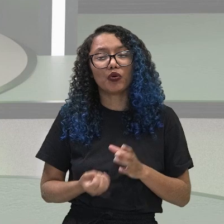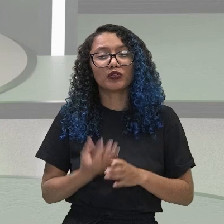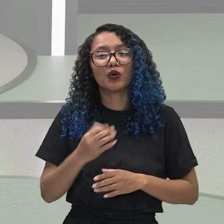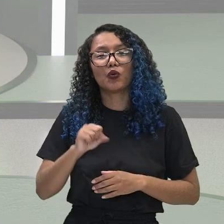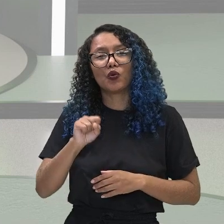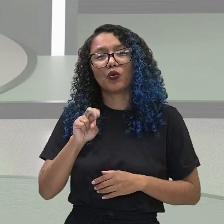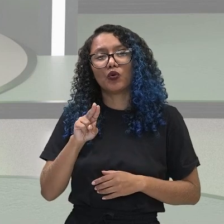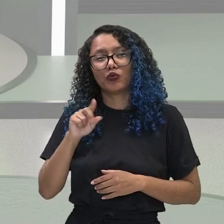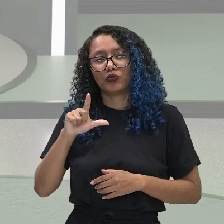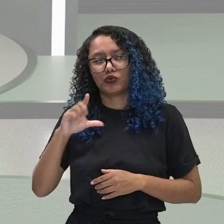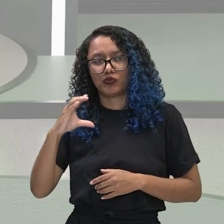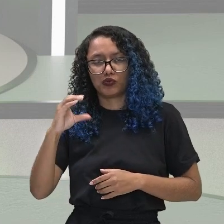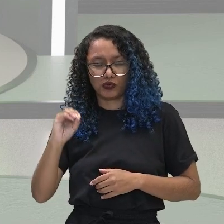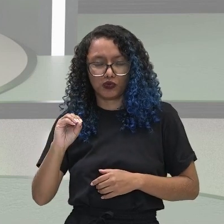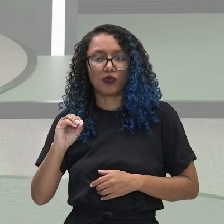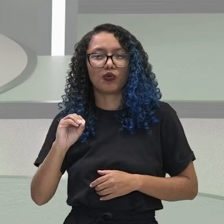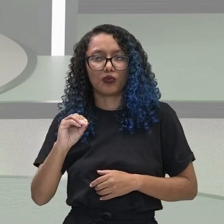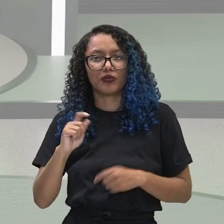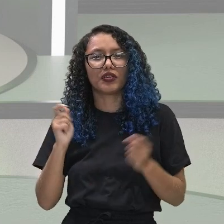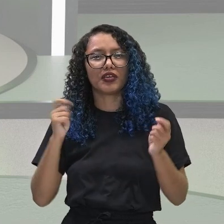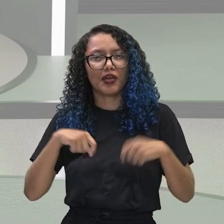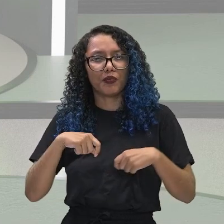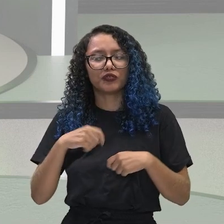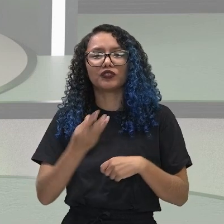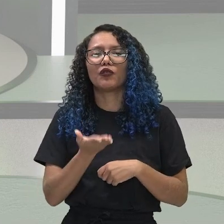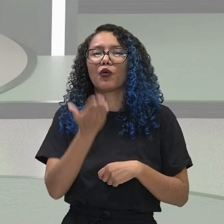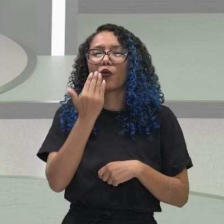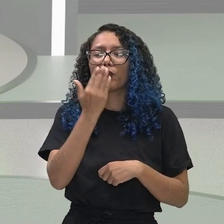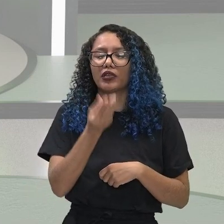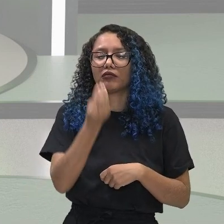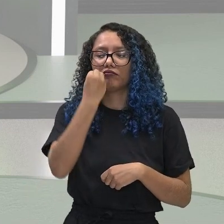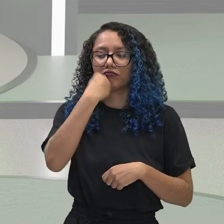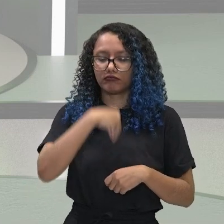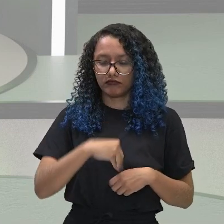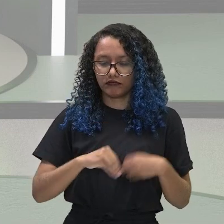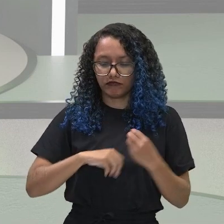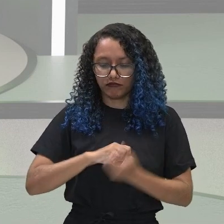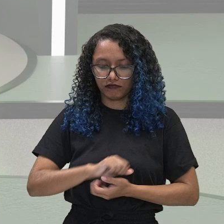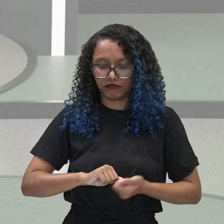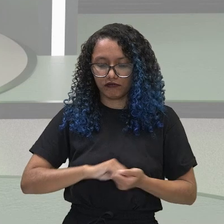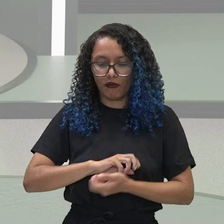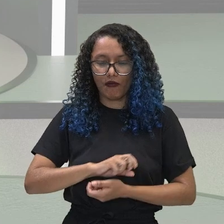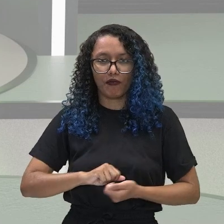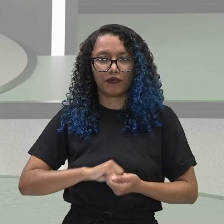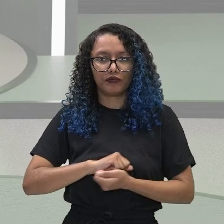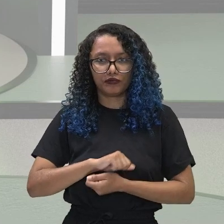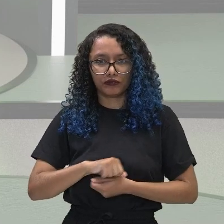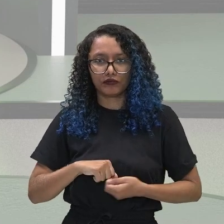Que faz a digestão dos alimentos. No seu suco gástrico produzido no